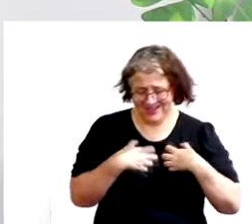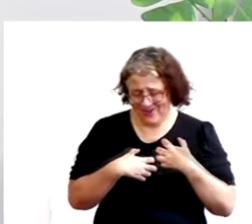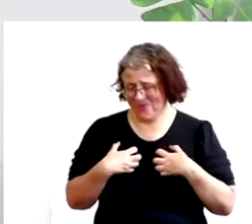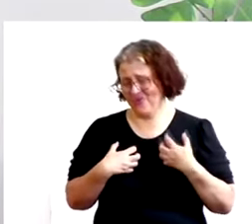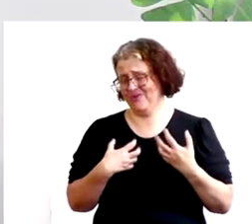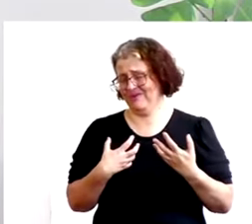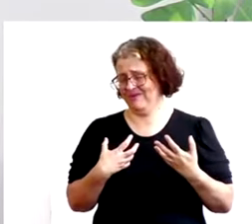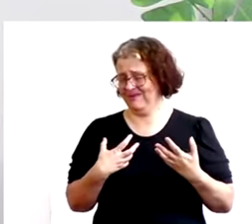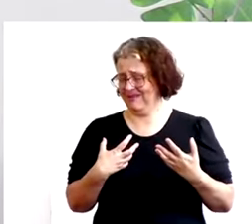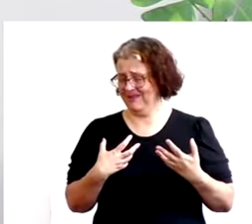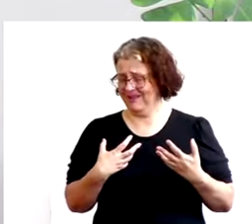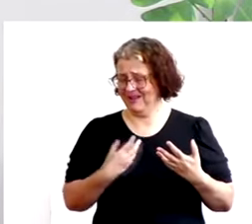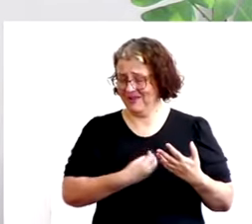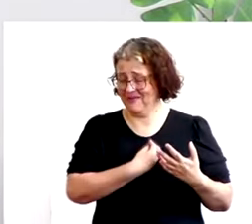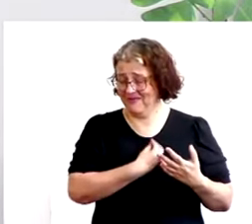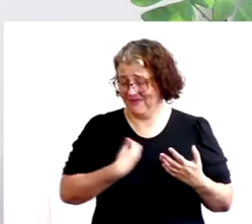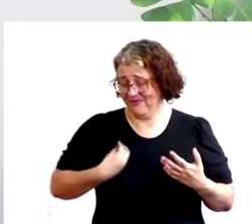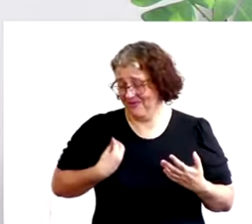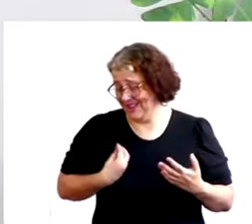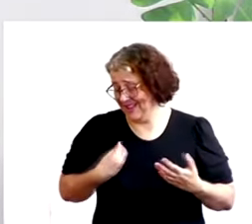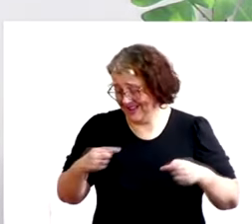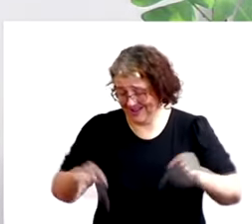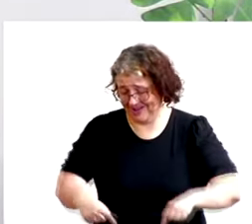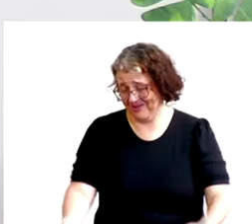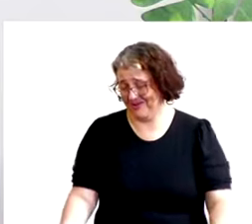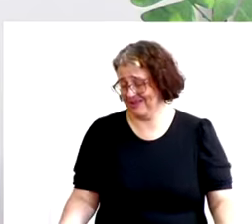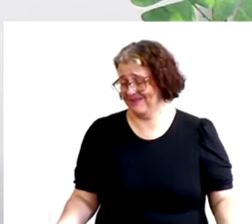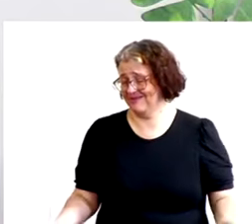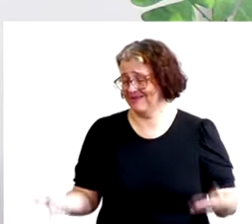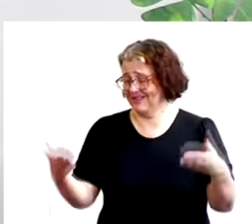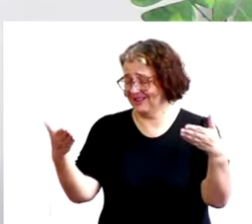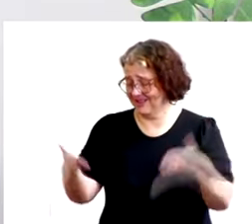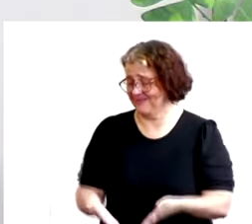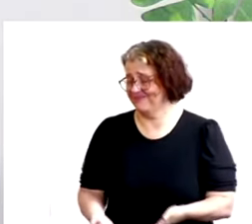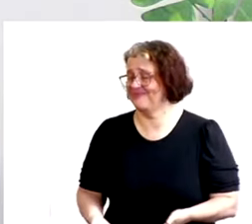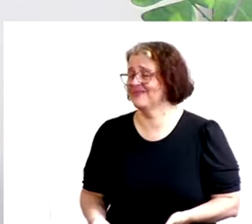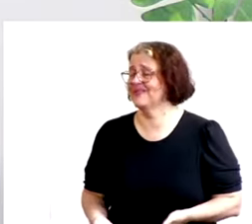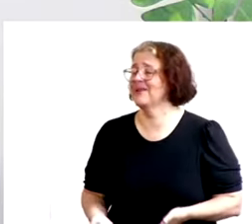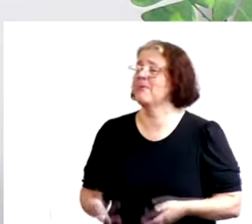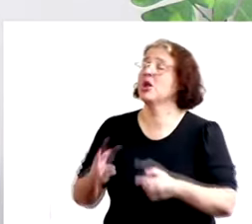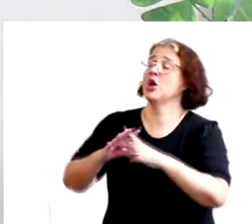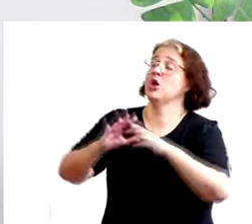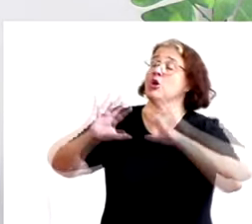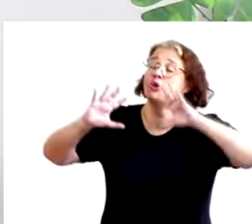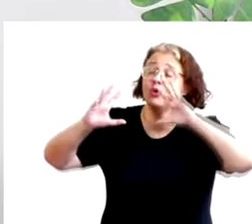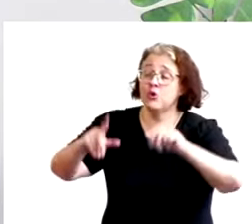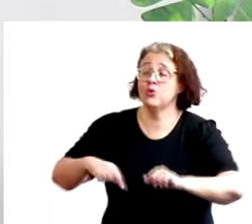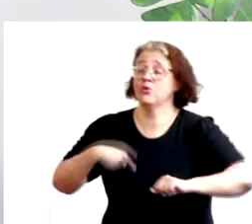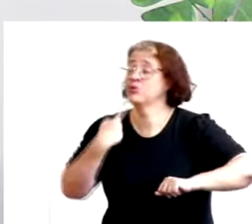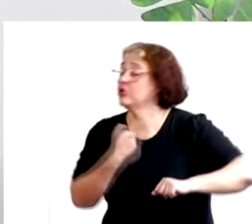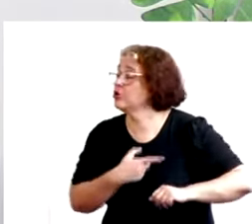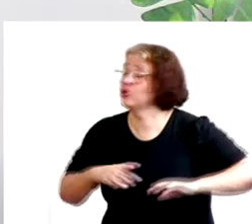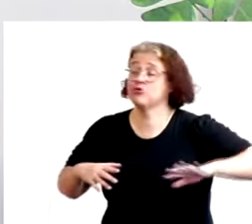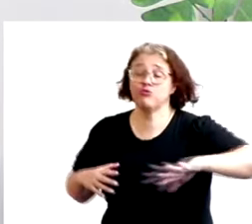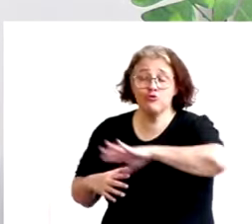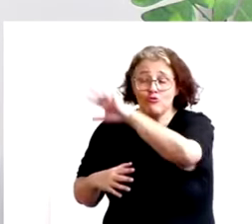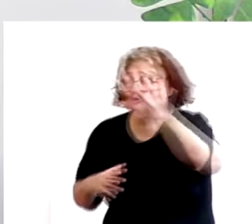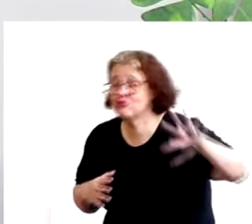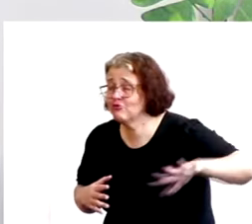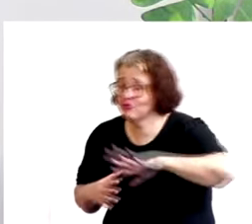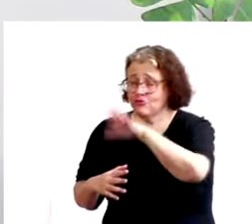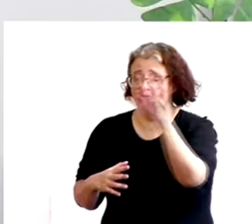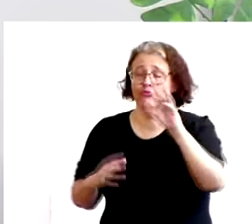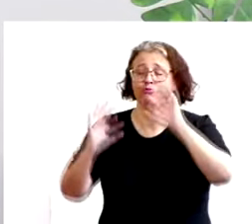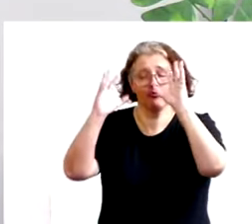aflições da vida Presente porque todos nós sem exceção nenhuma desde o menor